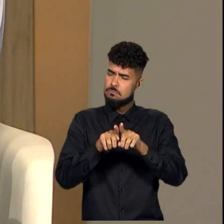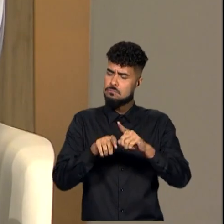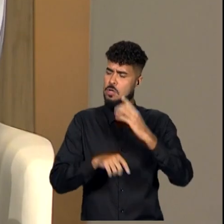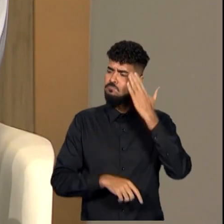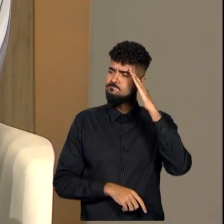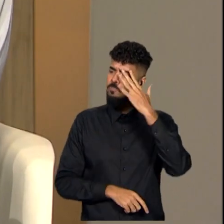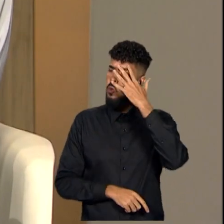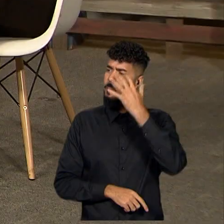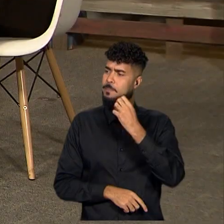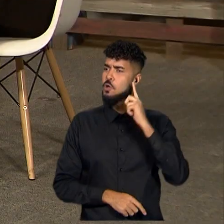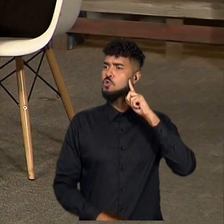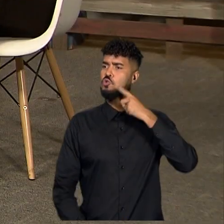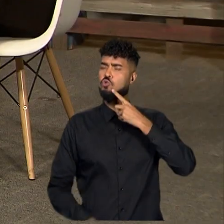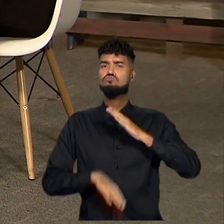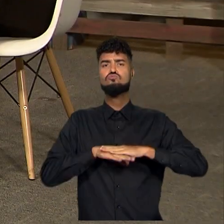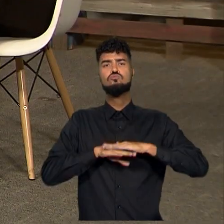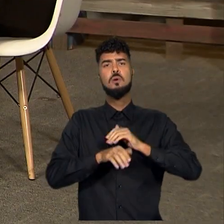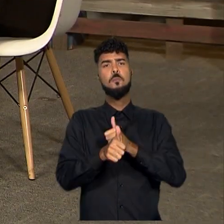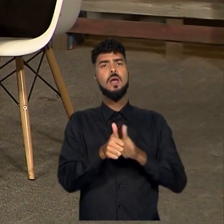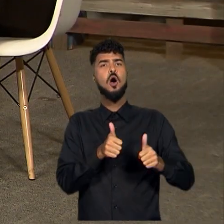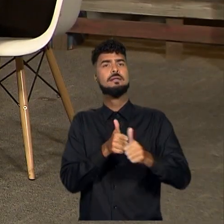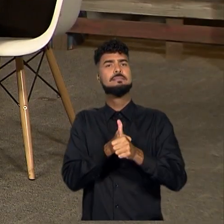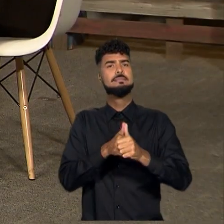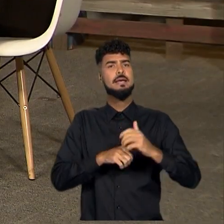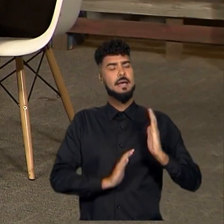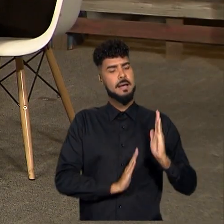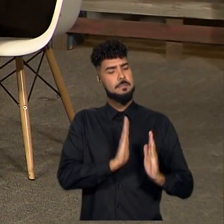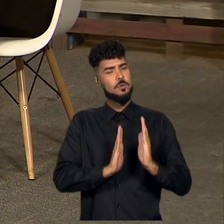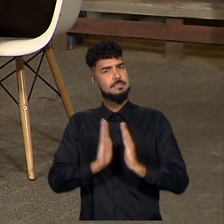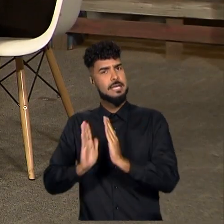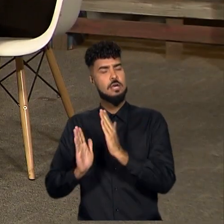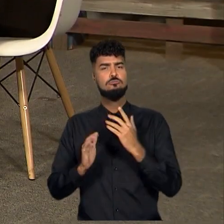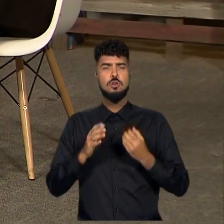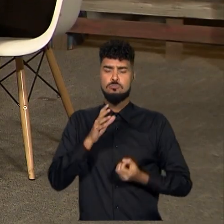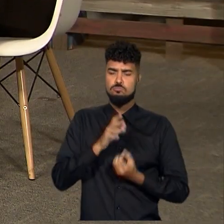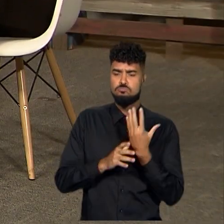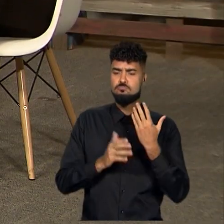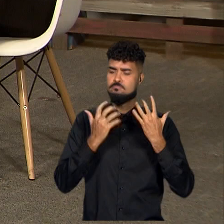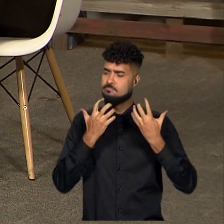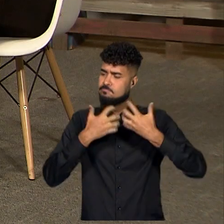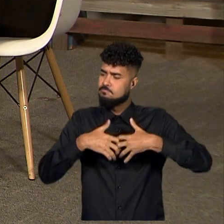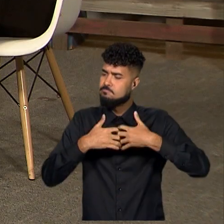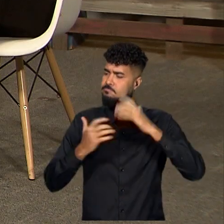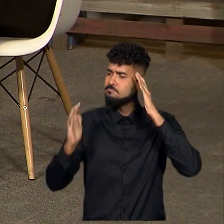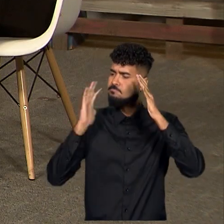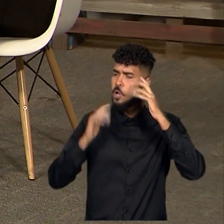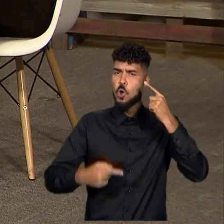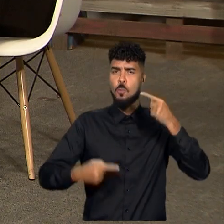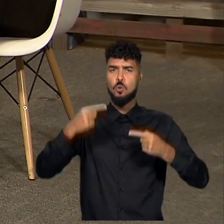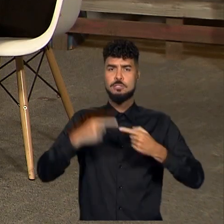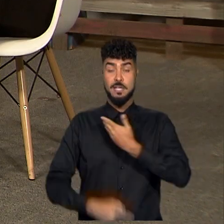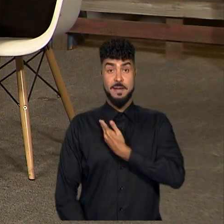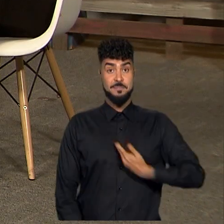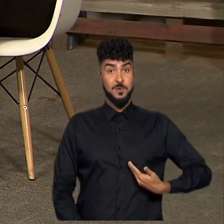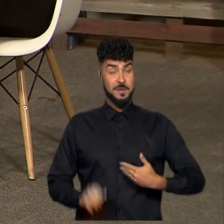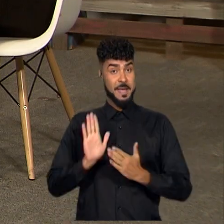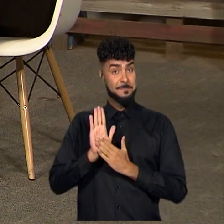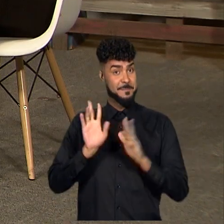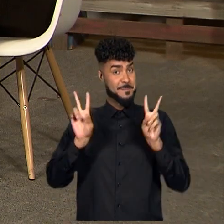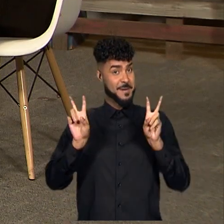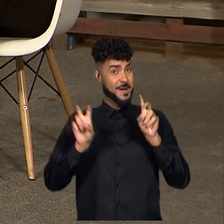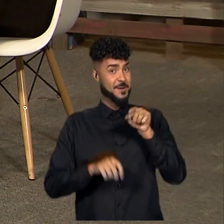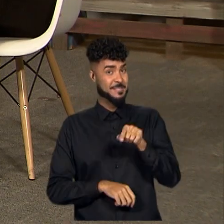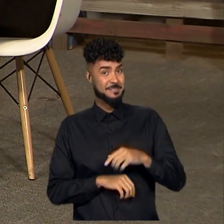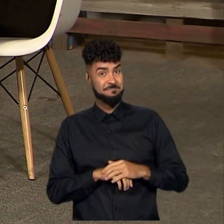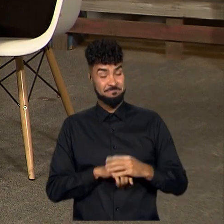entender, né, o surdo como um protagonista nesse processo da implementação, do pensar em políticas públicas para essa pauta. Então, essas